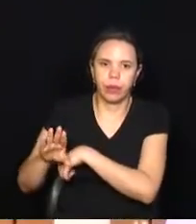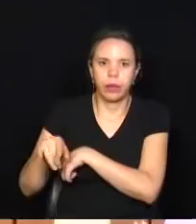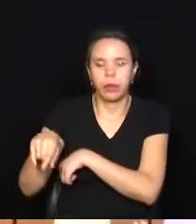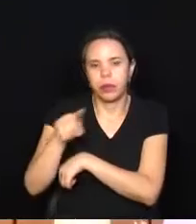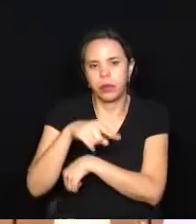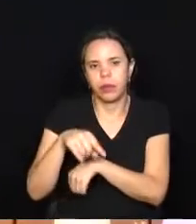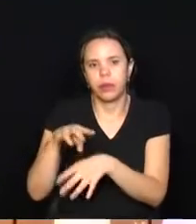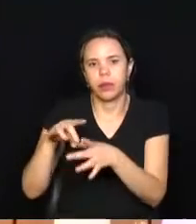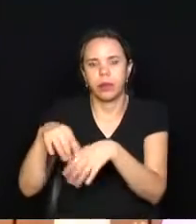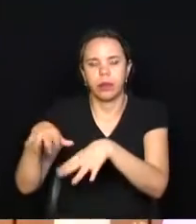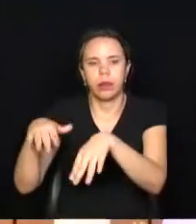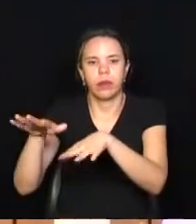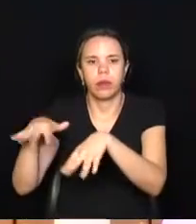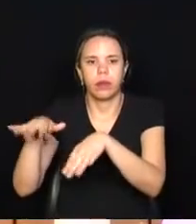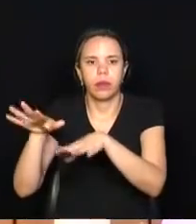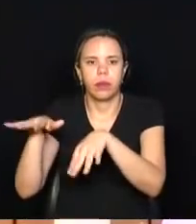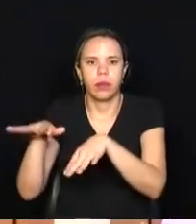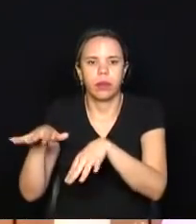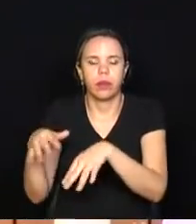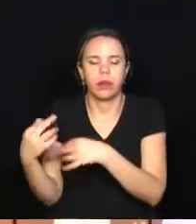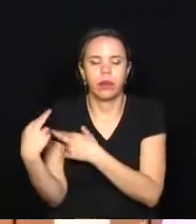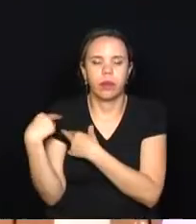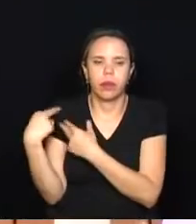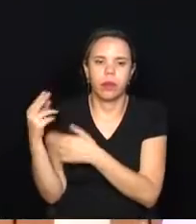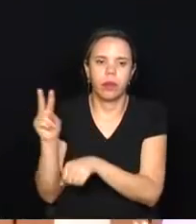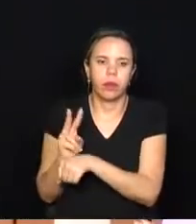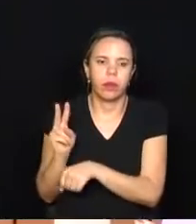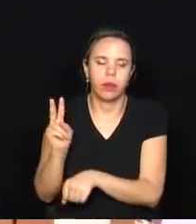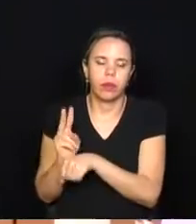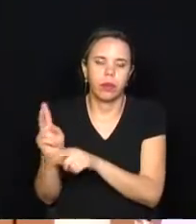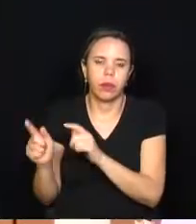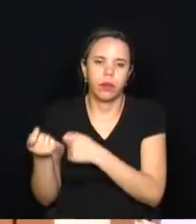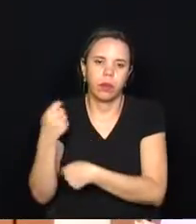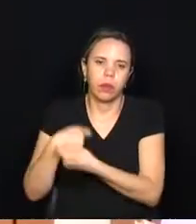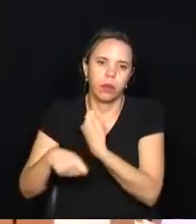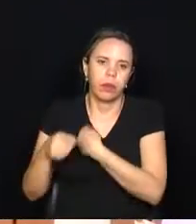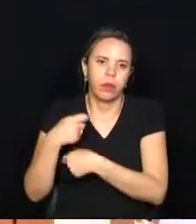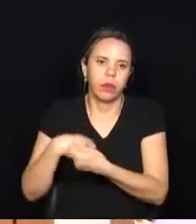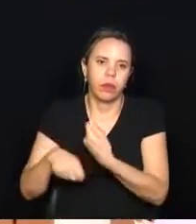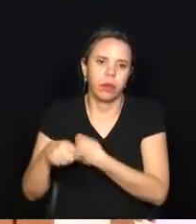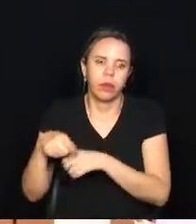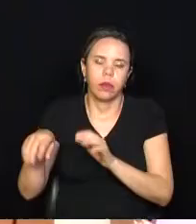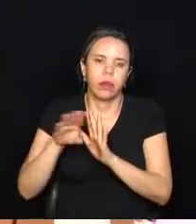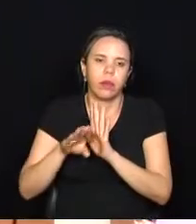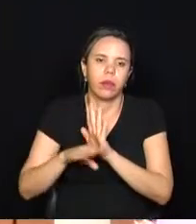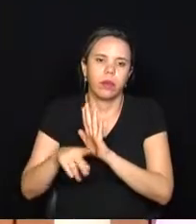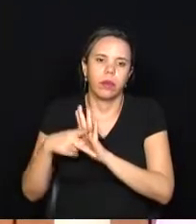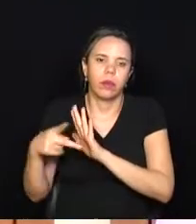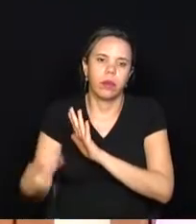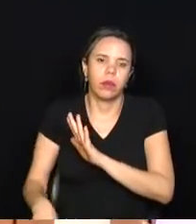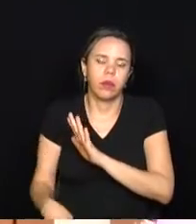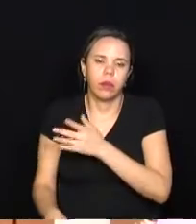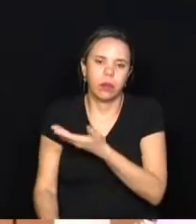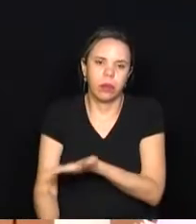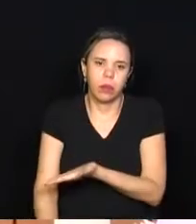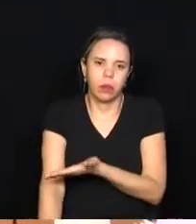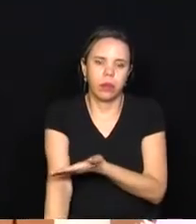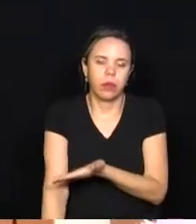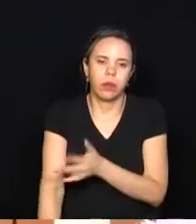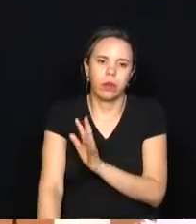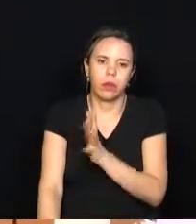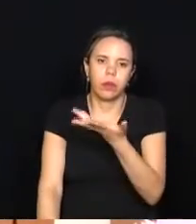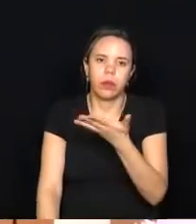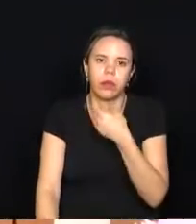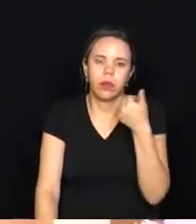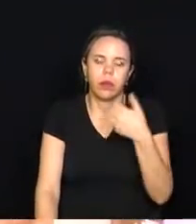e você, como passa a ser o responsável, você tem que adquirir programas específicos para que isso dê conta. Mas o melhor